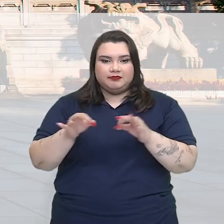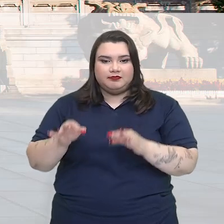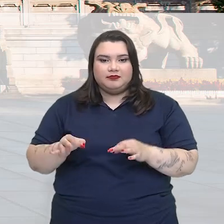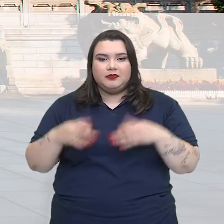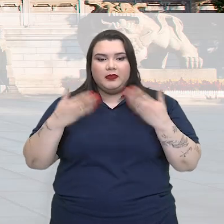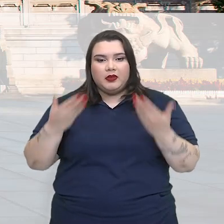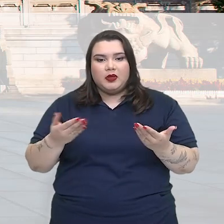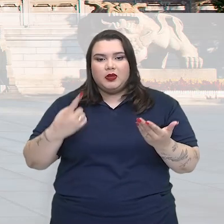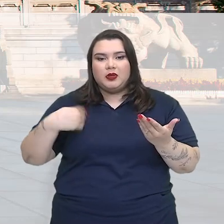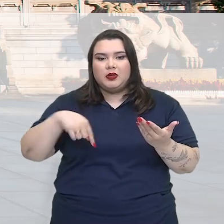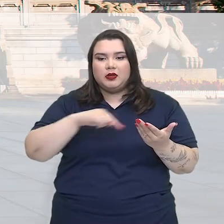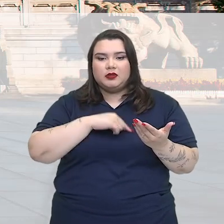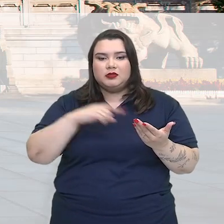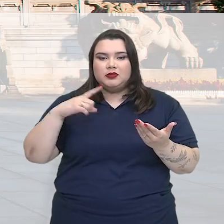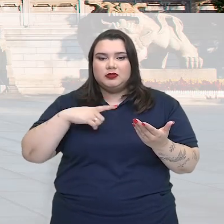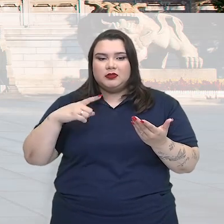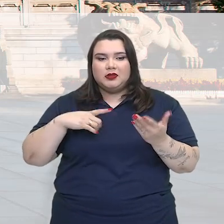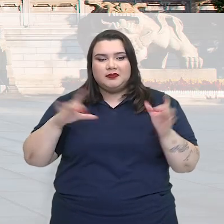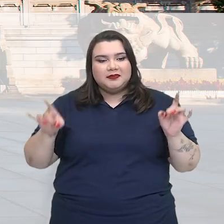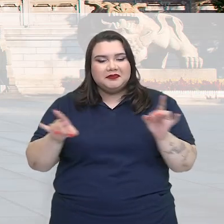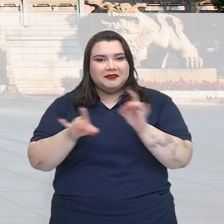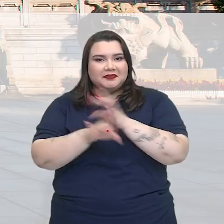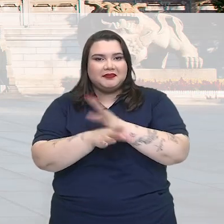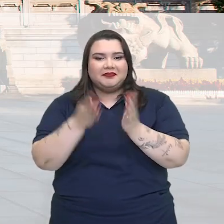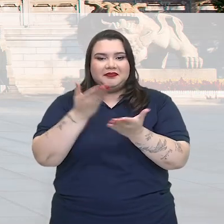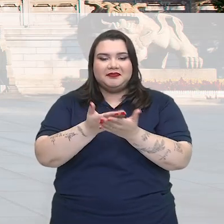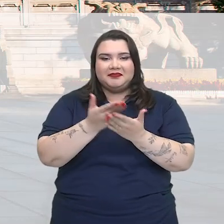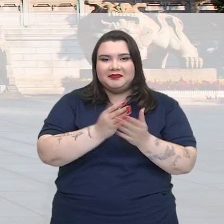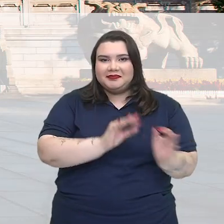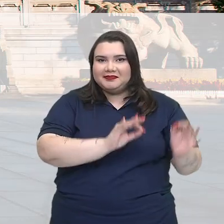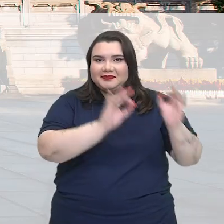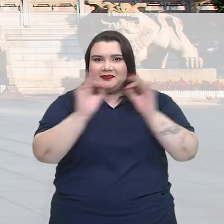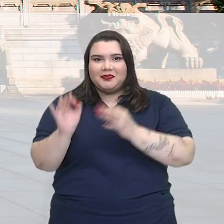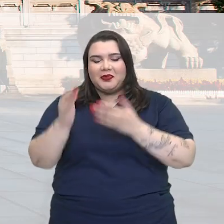Dessa forma, nós estamos concluindo a nossa aula. Quero